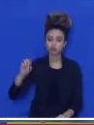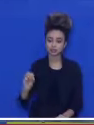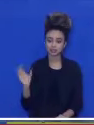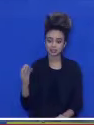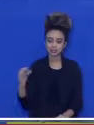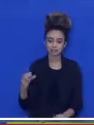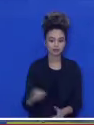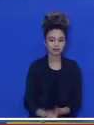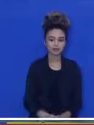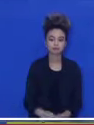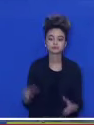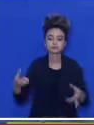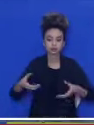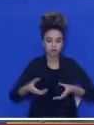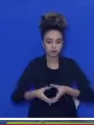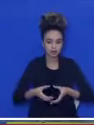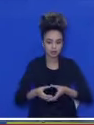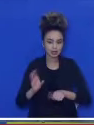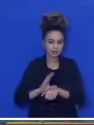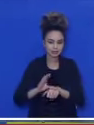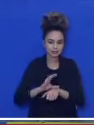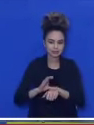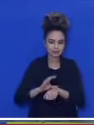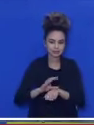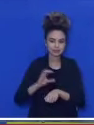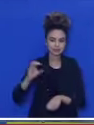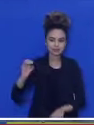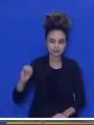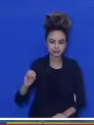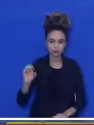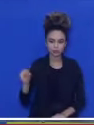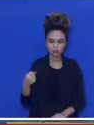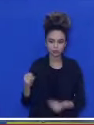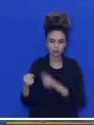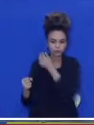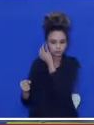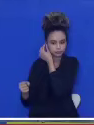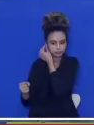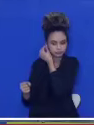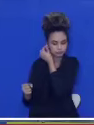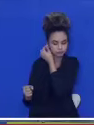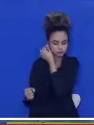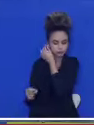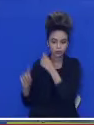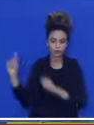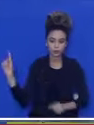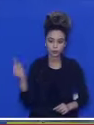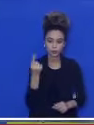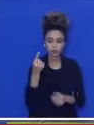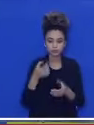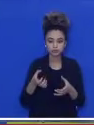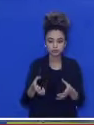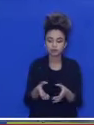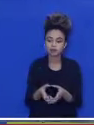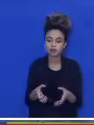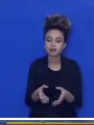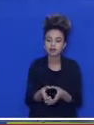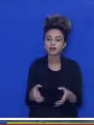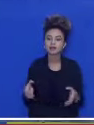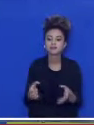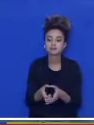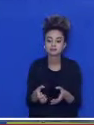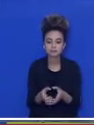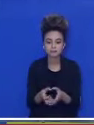R$ 490.265,90. Bola cinza, 08. Cinza, 08. O sexto e último número está chegando.